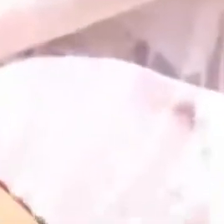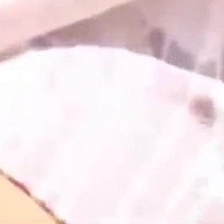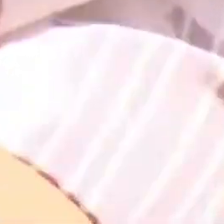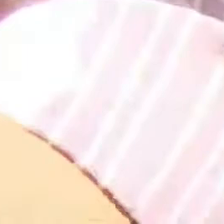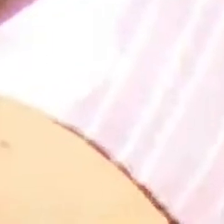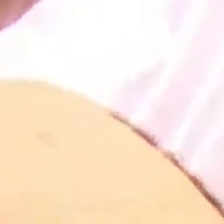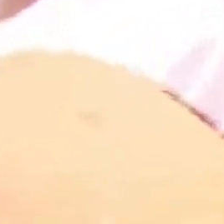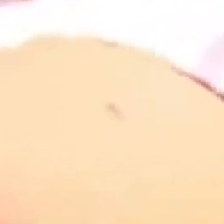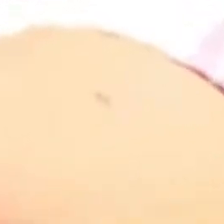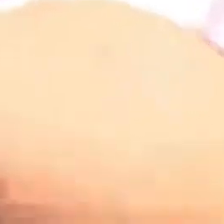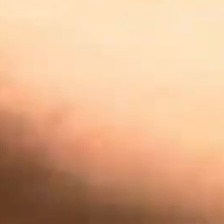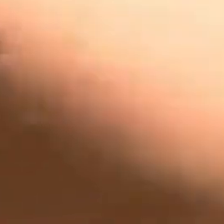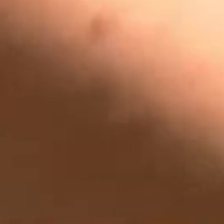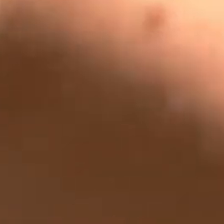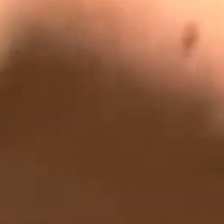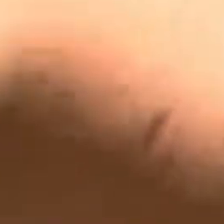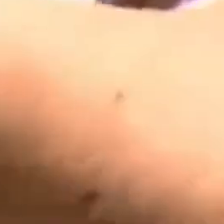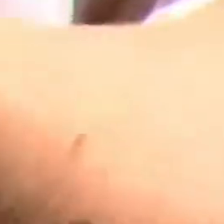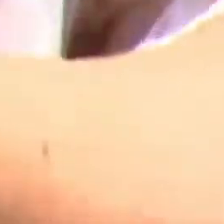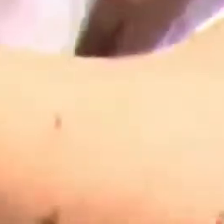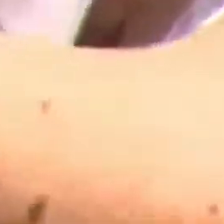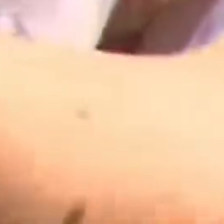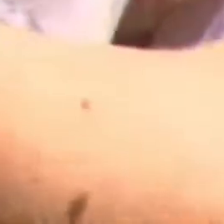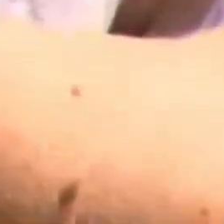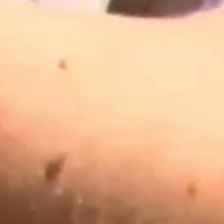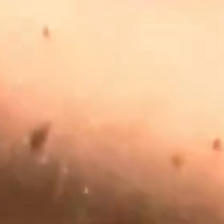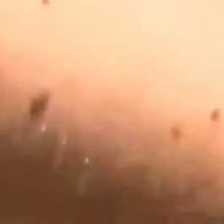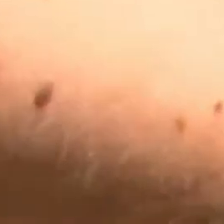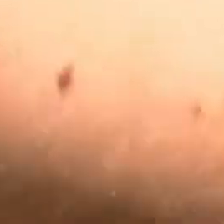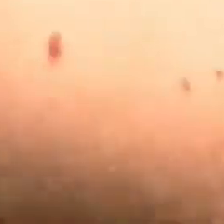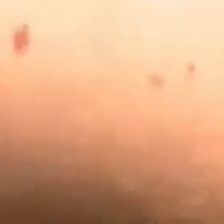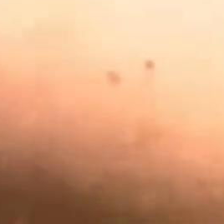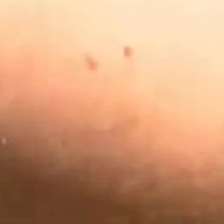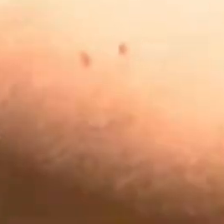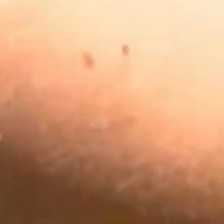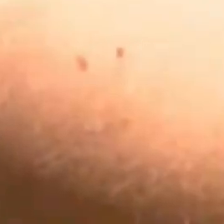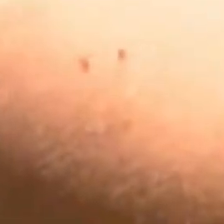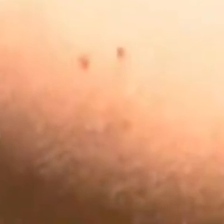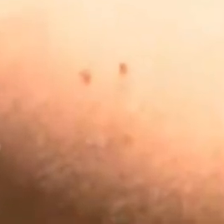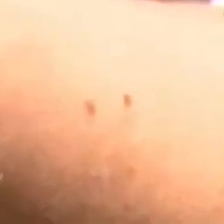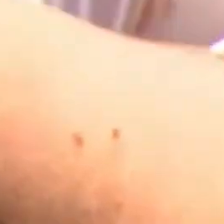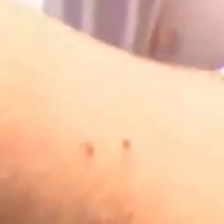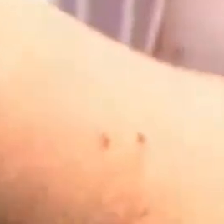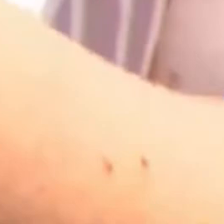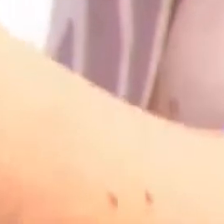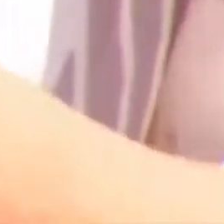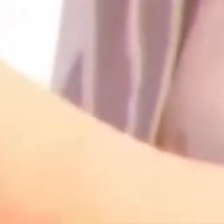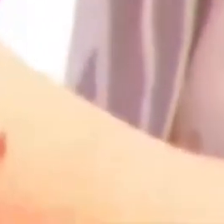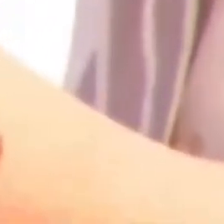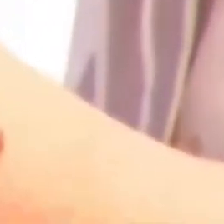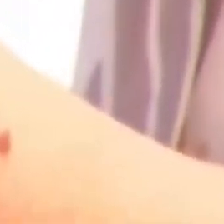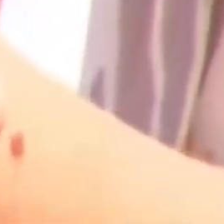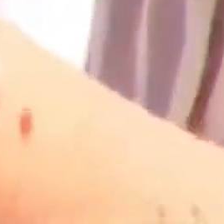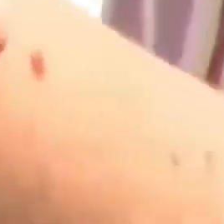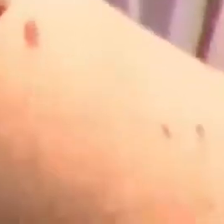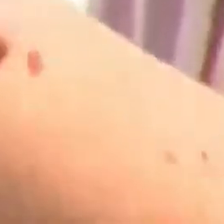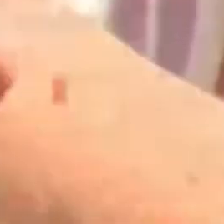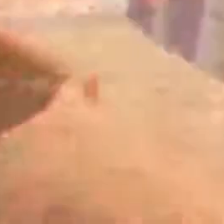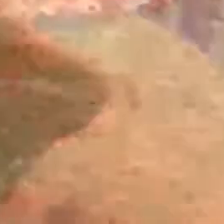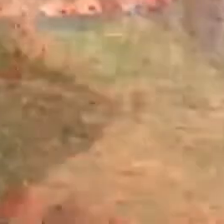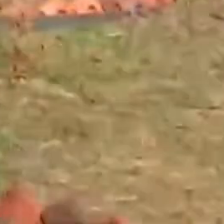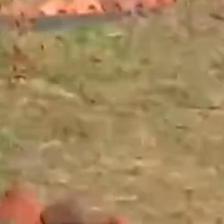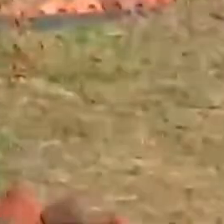quebrar para mostrar o que tem dentro. Olha aqui. Minhas surpresas não pararam por aí,